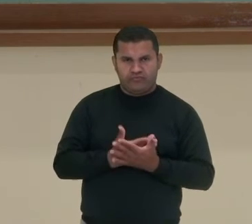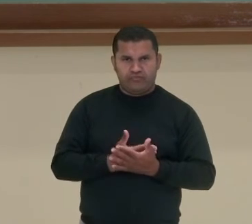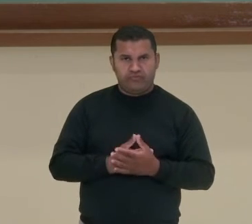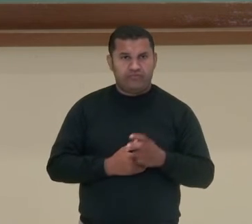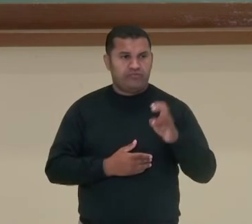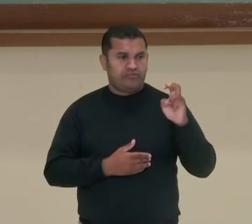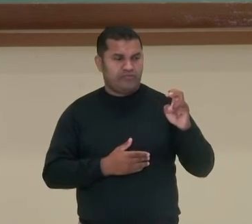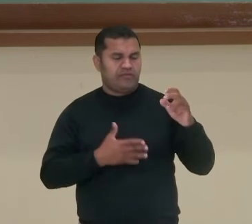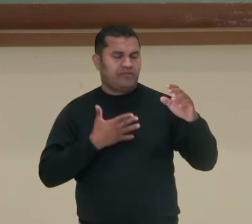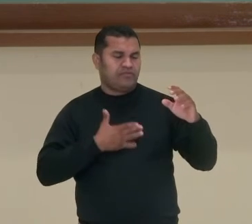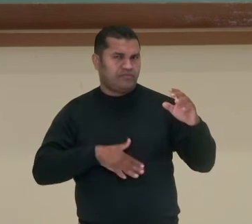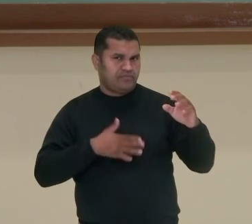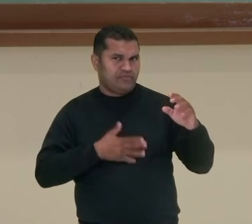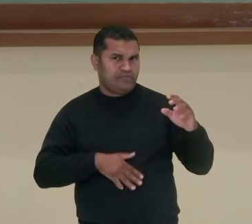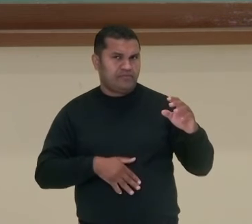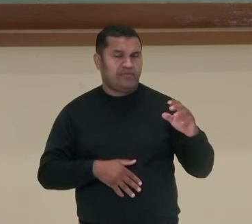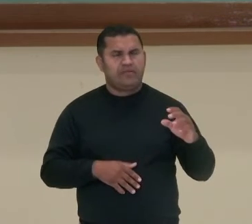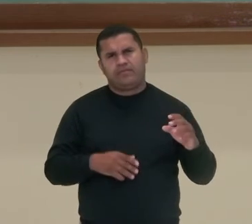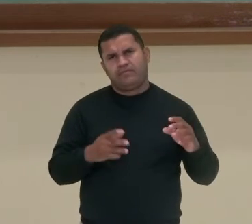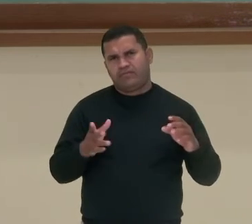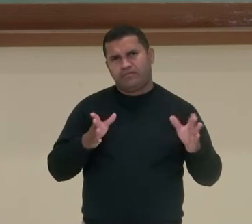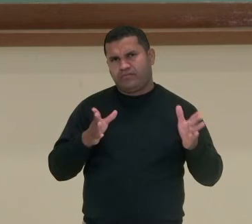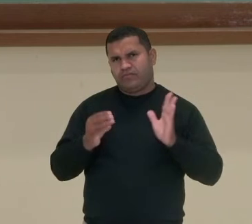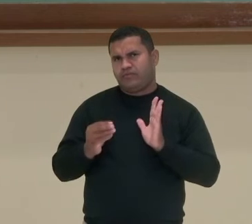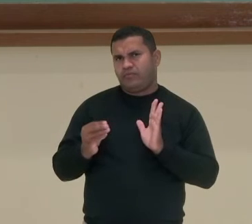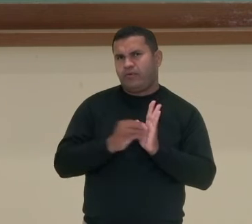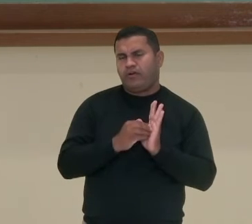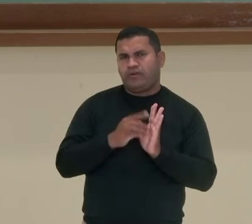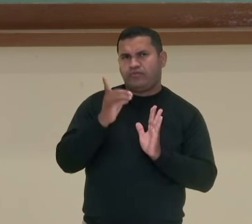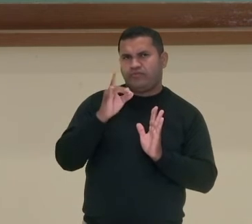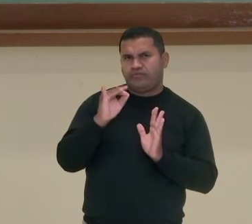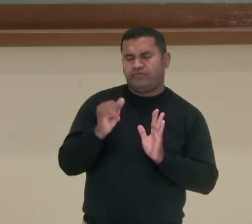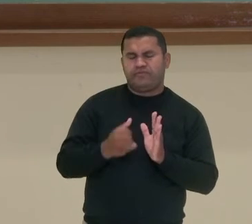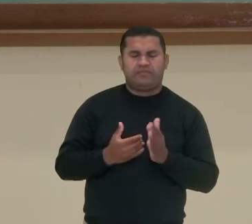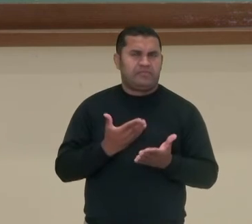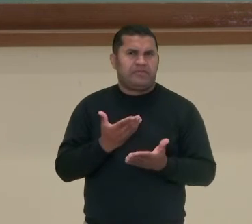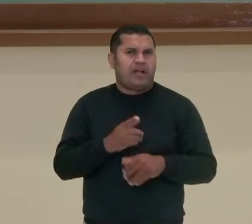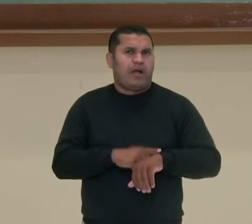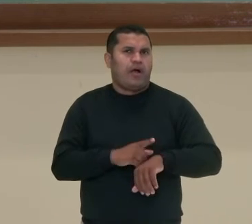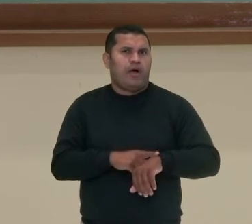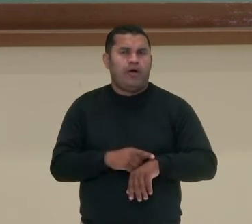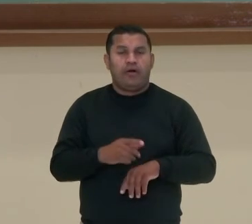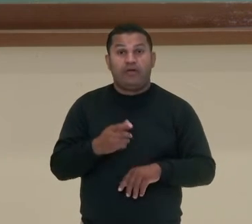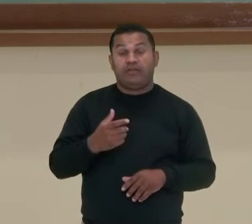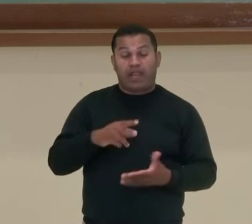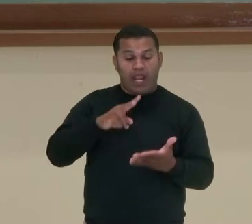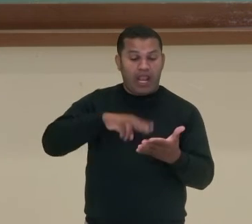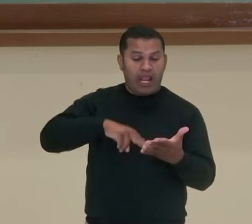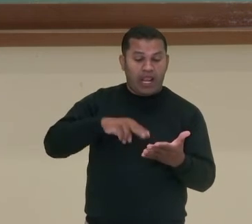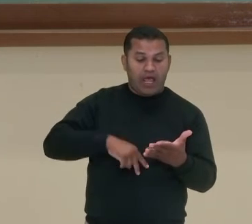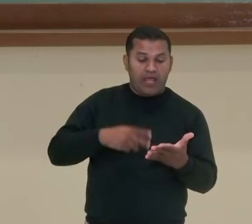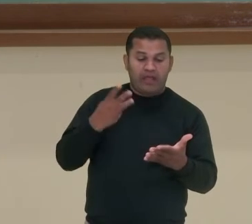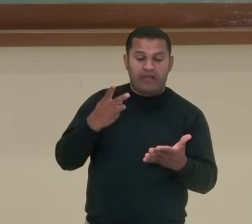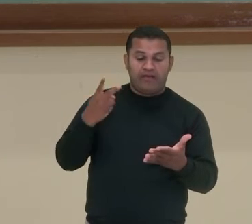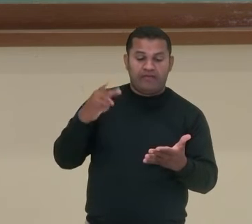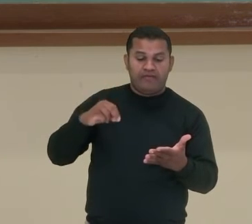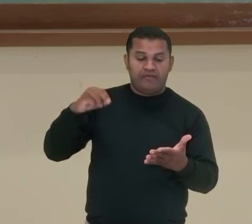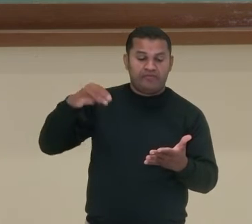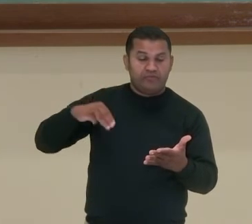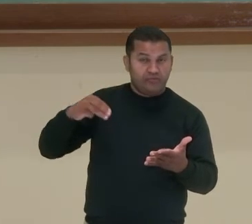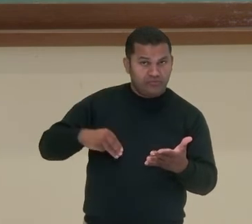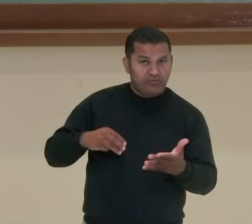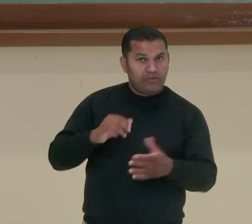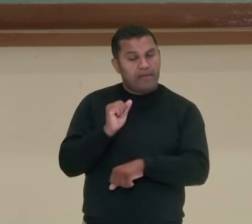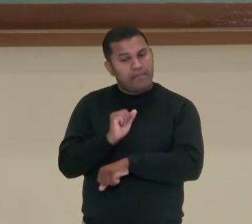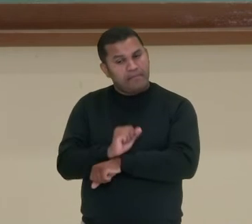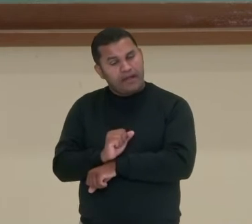de descanso, ou 20 minutos, dá uma pausa de 5 minutos, faz uma leitura de 20, coloca 20 minutos para fazer